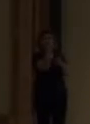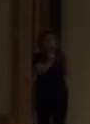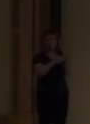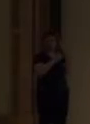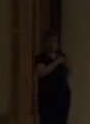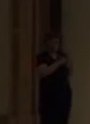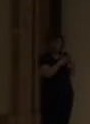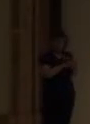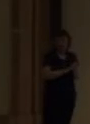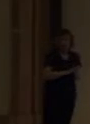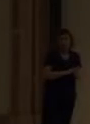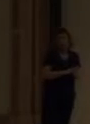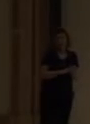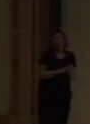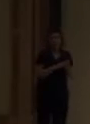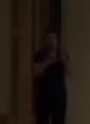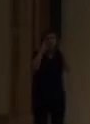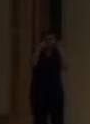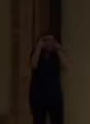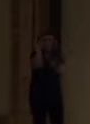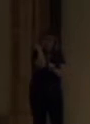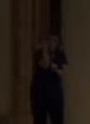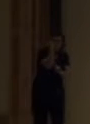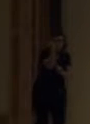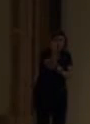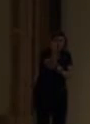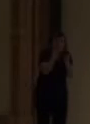planeta, que há culturas diferentes.